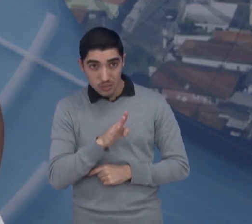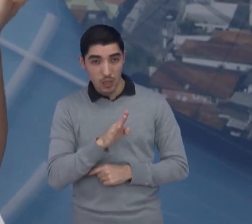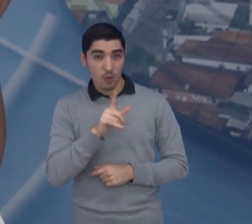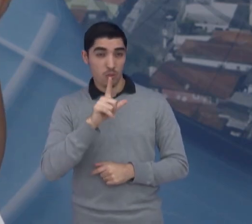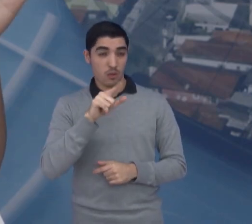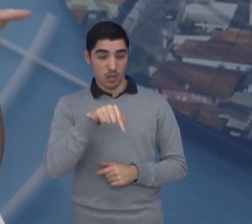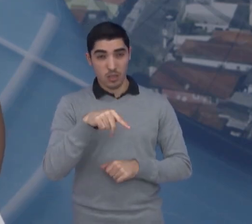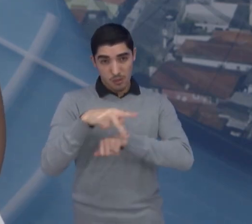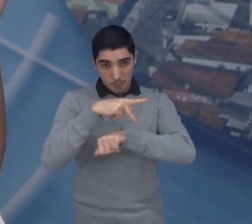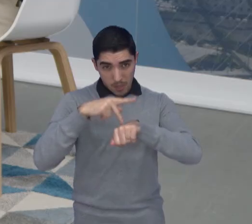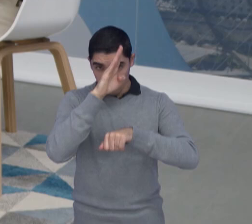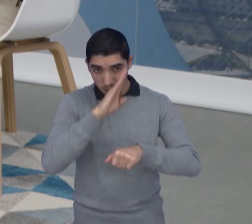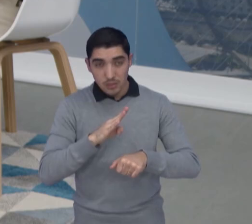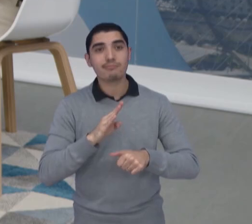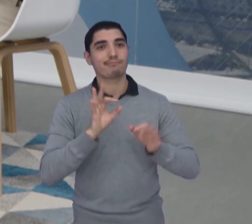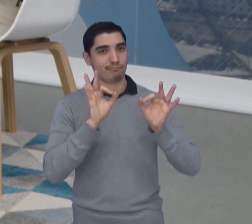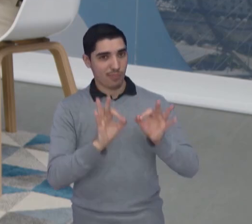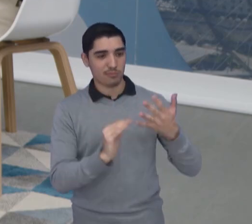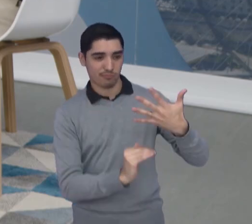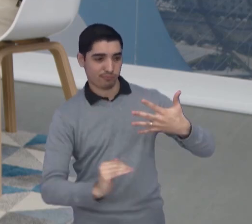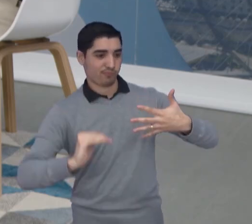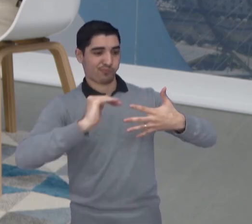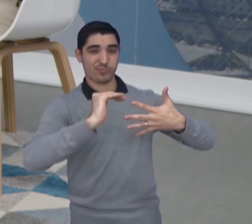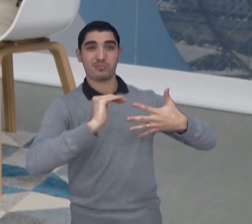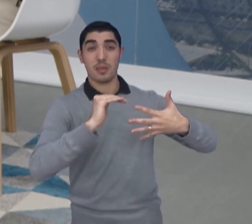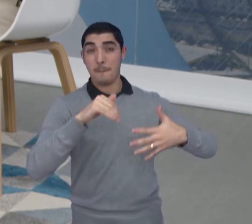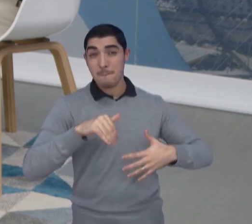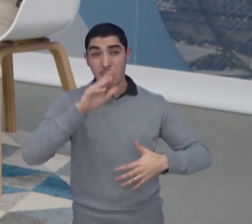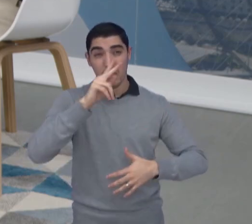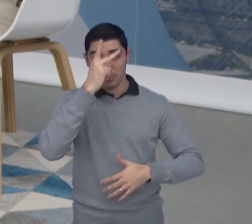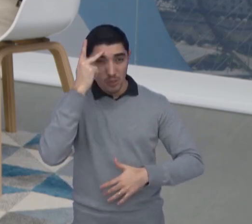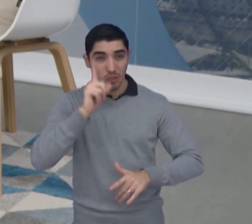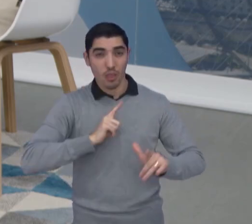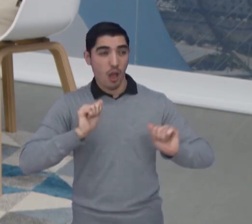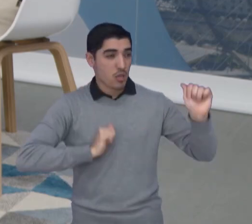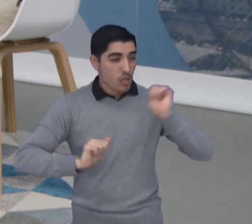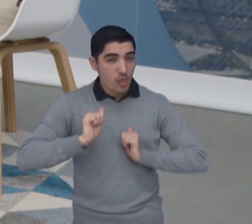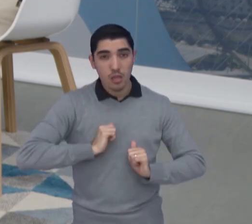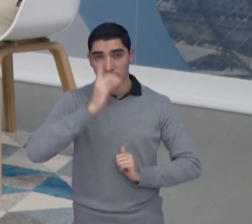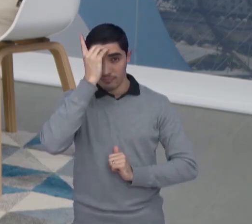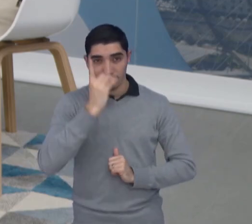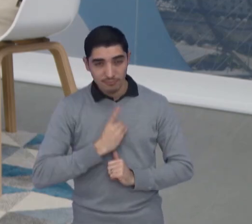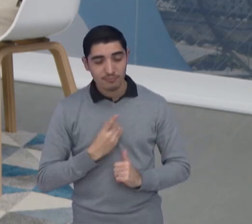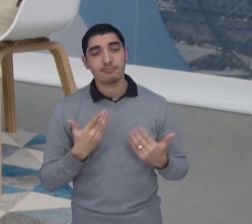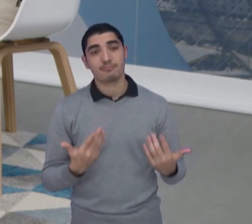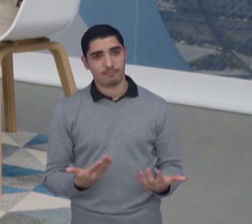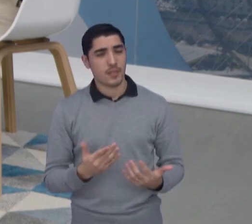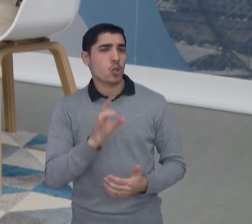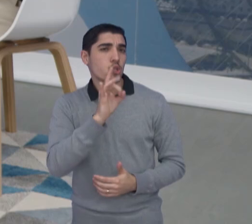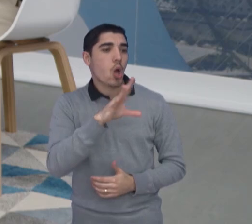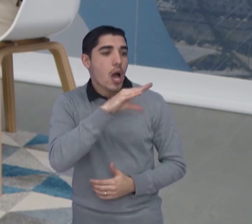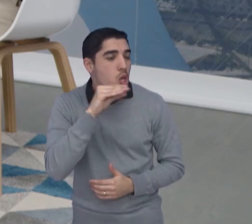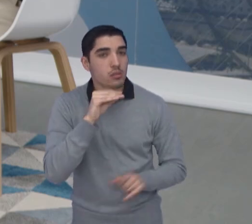países, infelizmente, que lideram o ranking com esses transtornos. Isso ao longo da vida, não só na